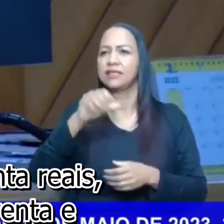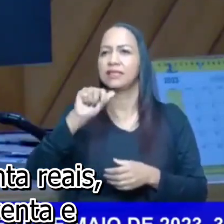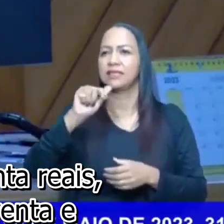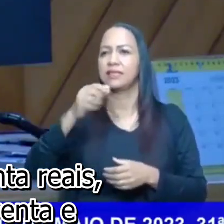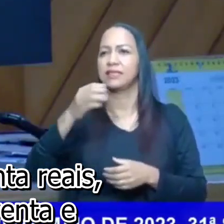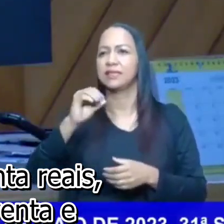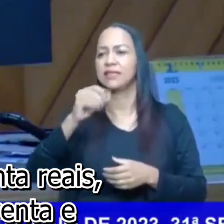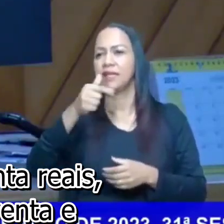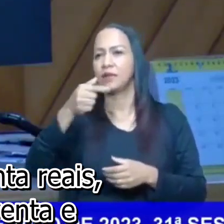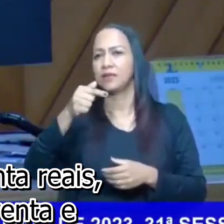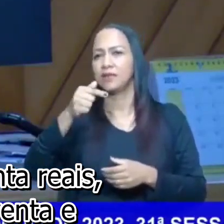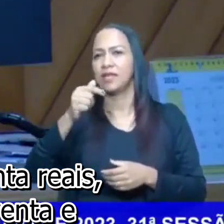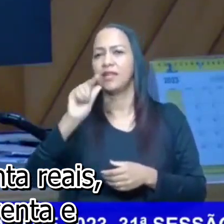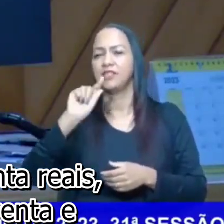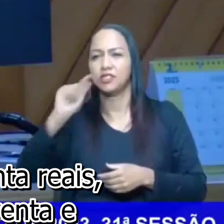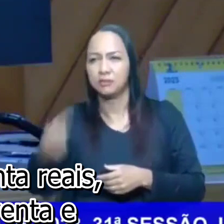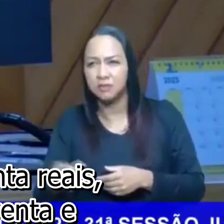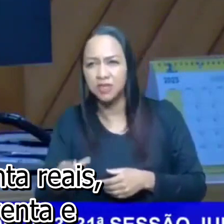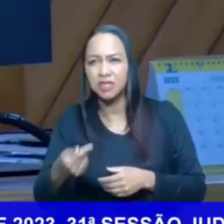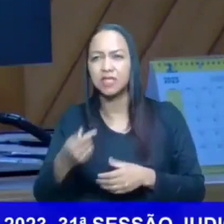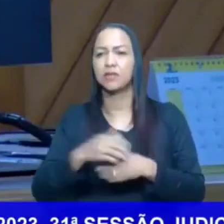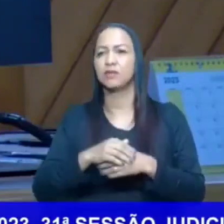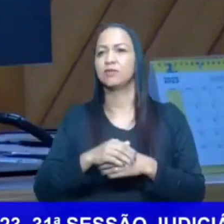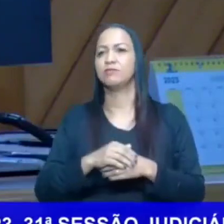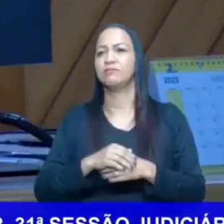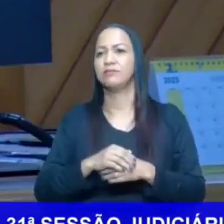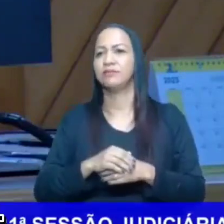107.290, o que corresponde a